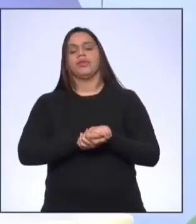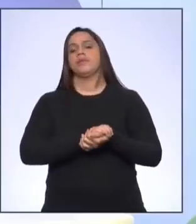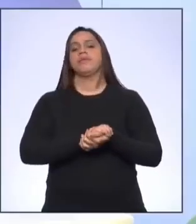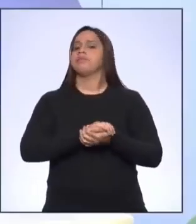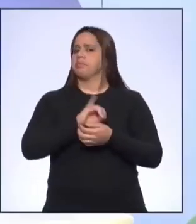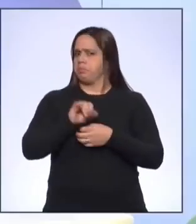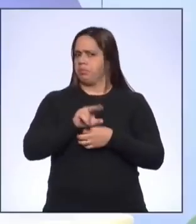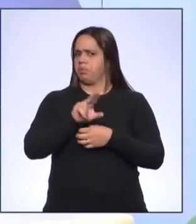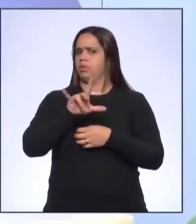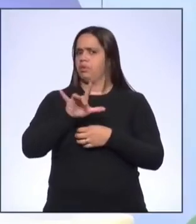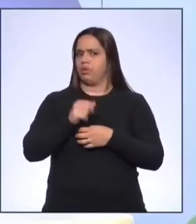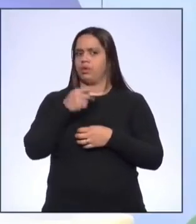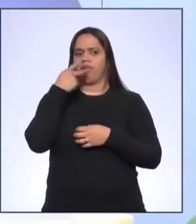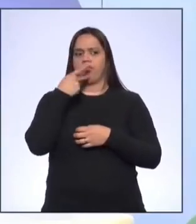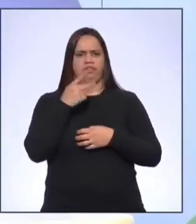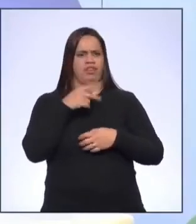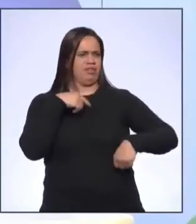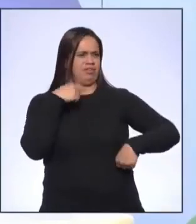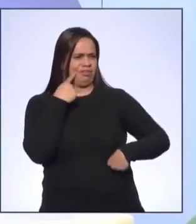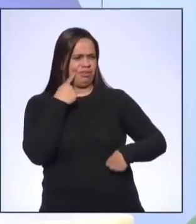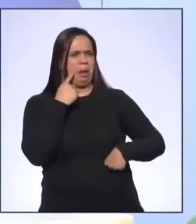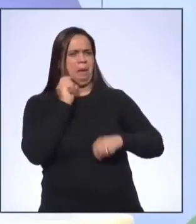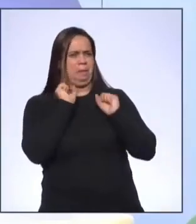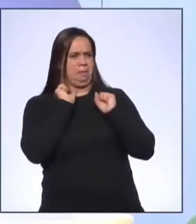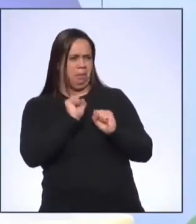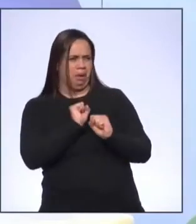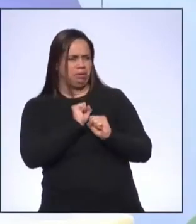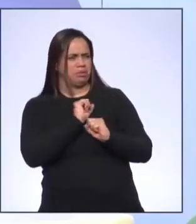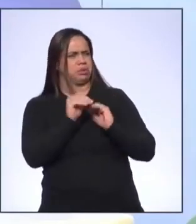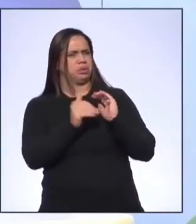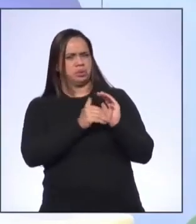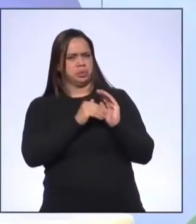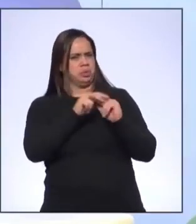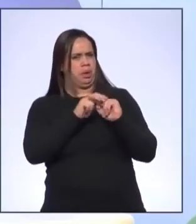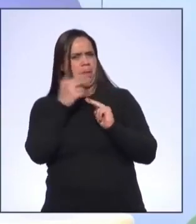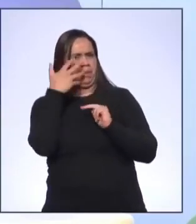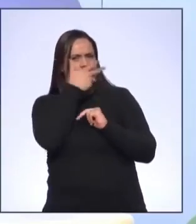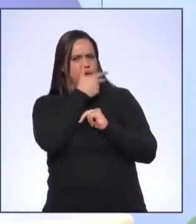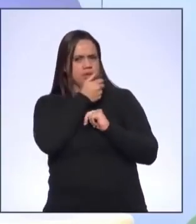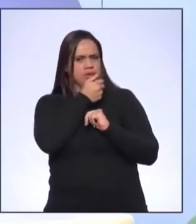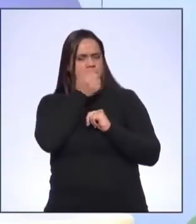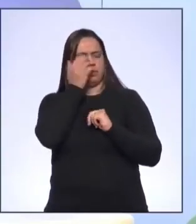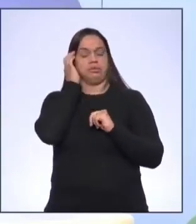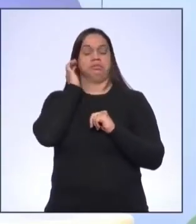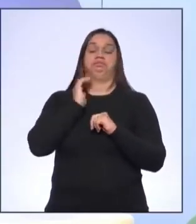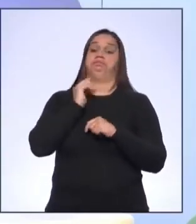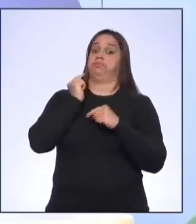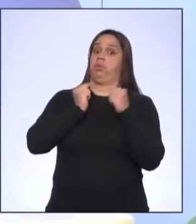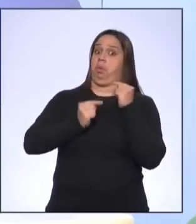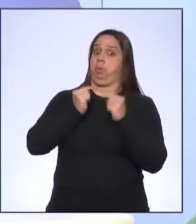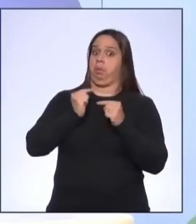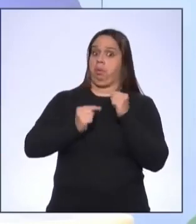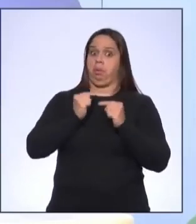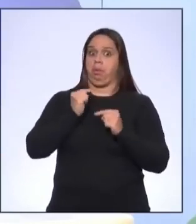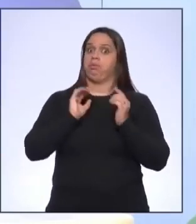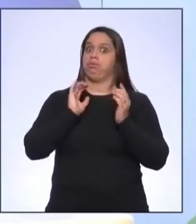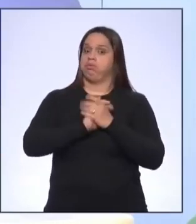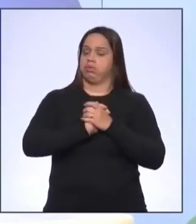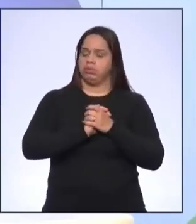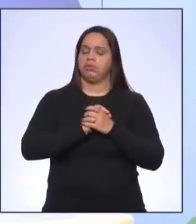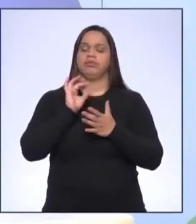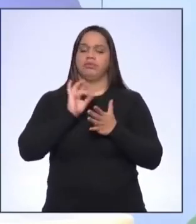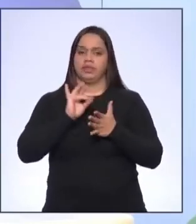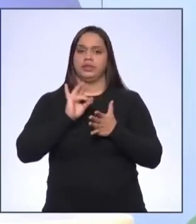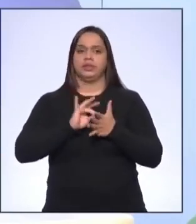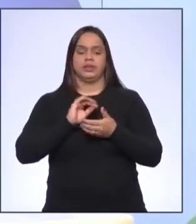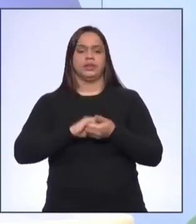questionou aqui, né? Ela falou, será que vale tudo pela beleza? Então, polêmico isso, né? Vale tudo pela beleza? Realmente gera polêmica,